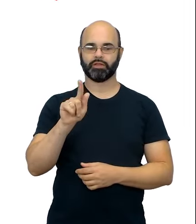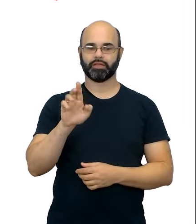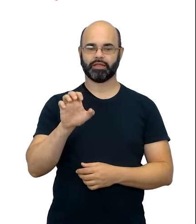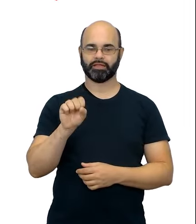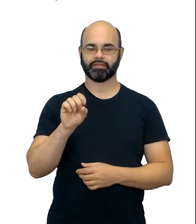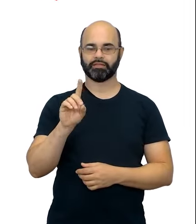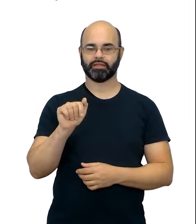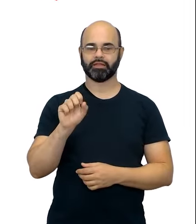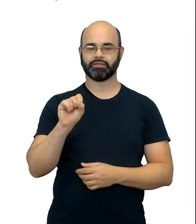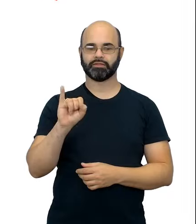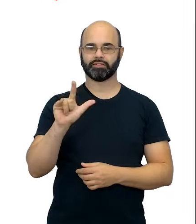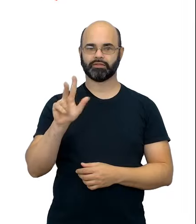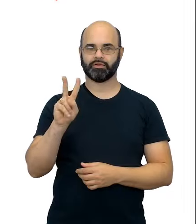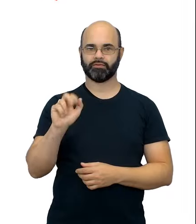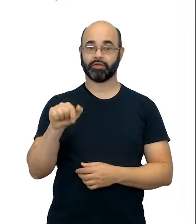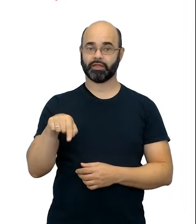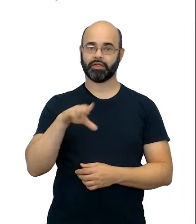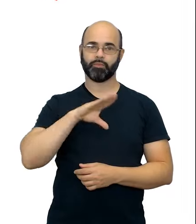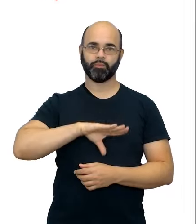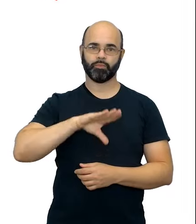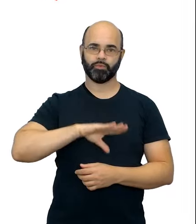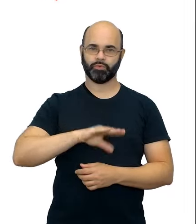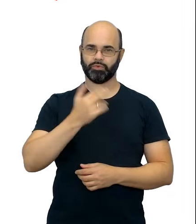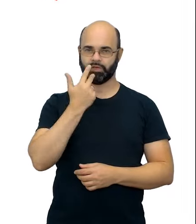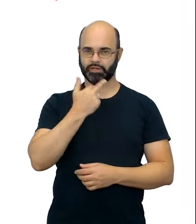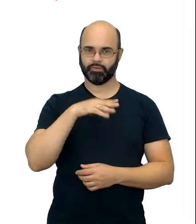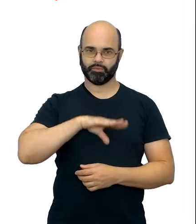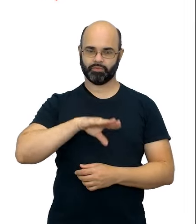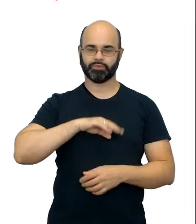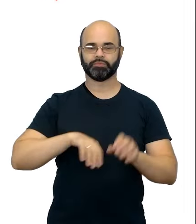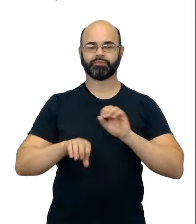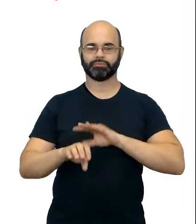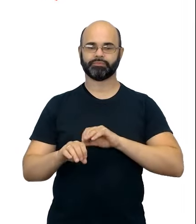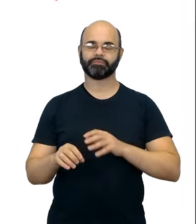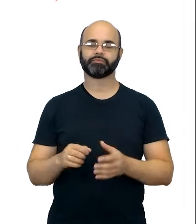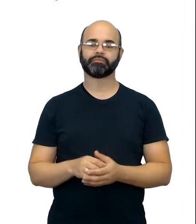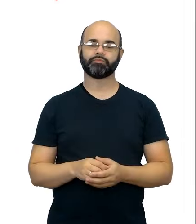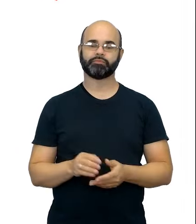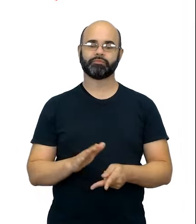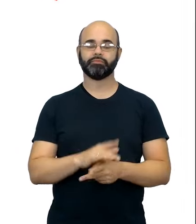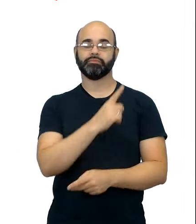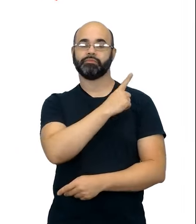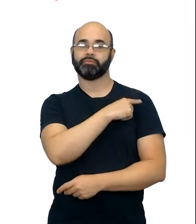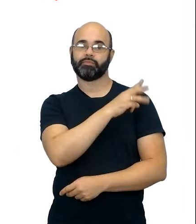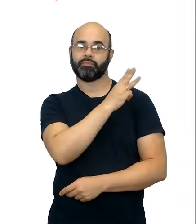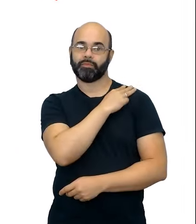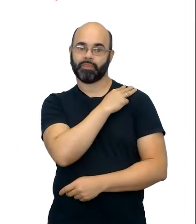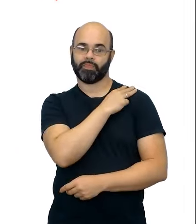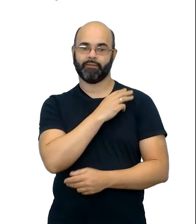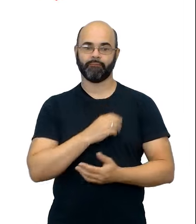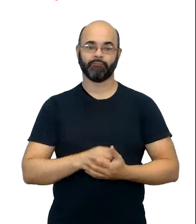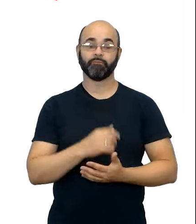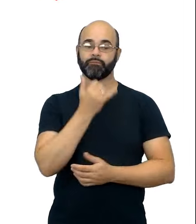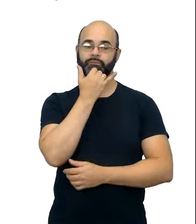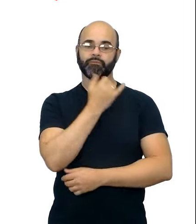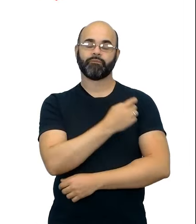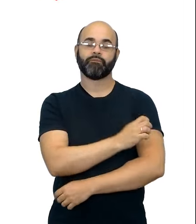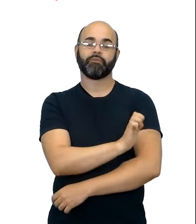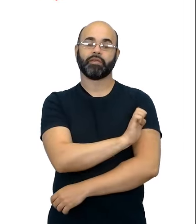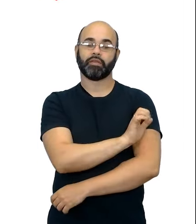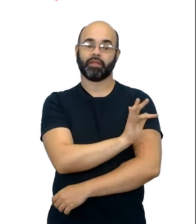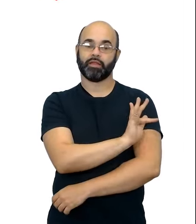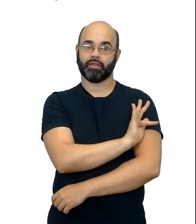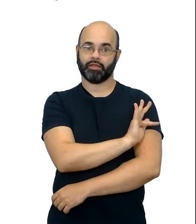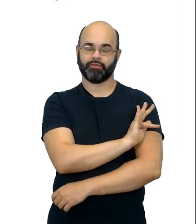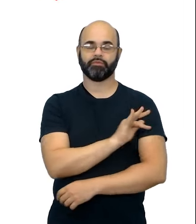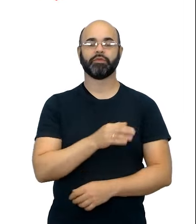portuguesa no nono ano do ensino fundamental, também chamado de anos finais do ensino fundamental. E o tema é